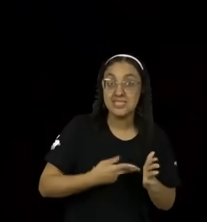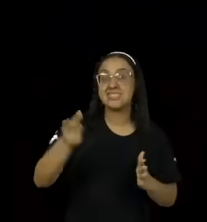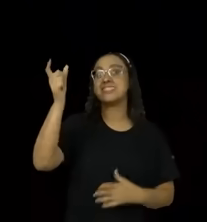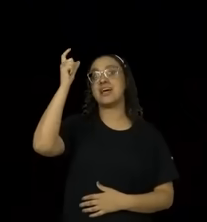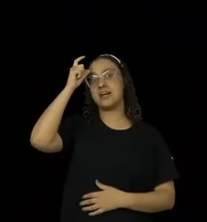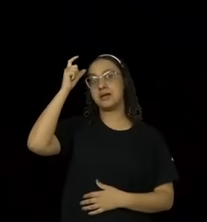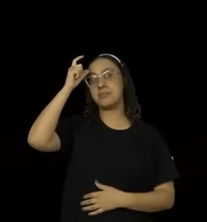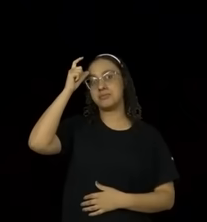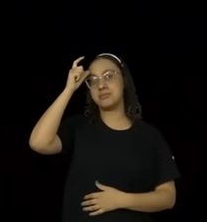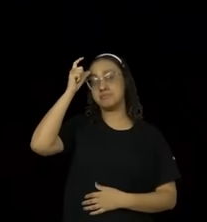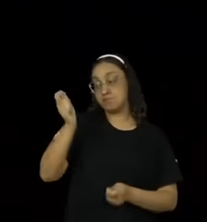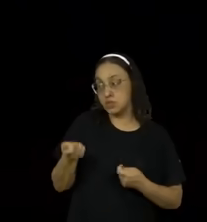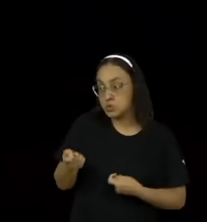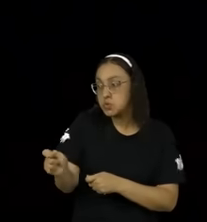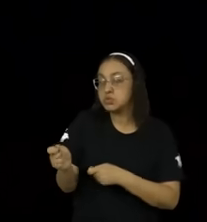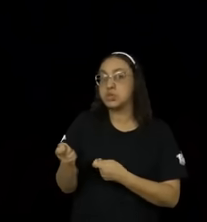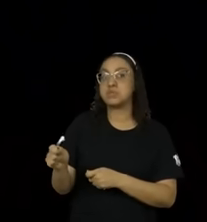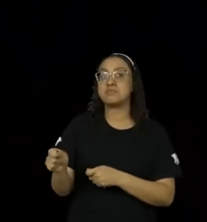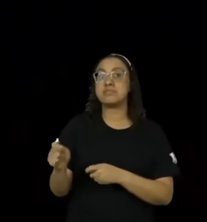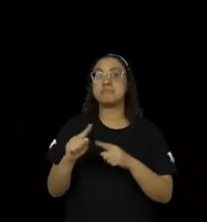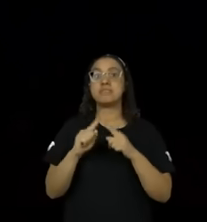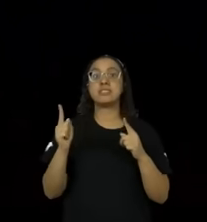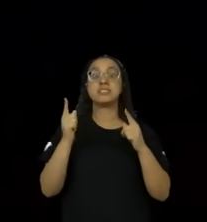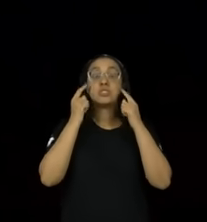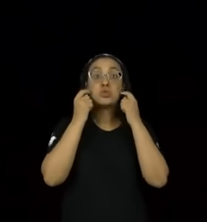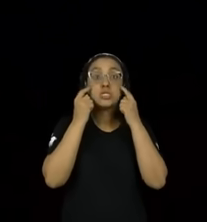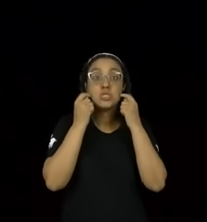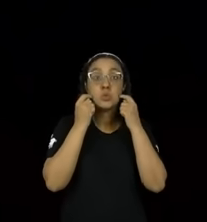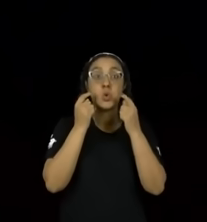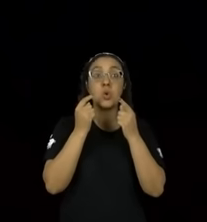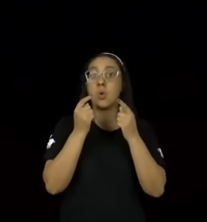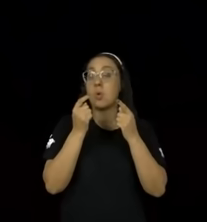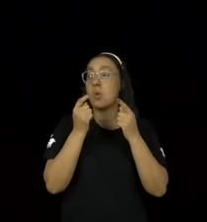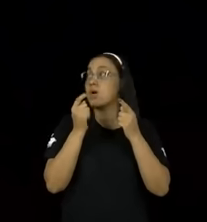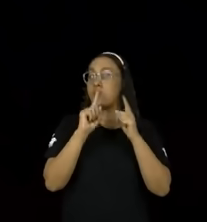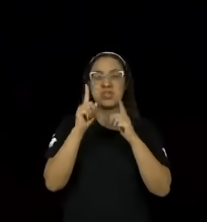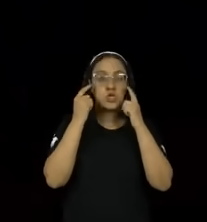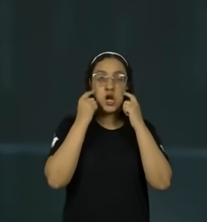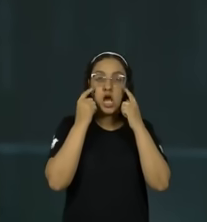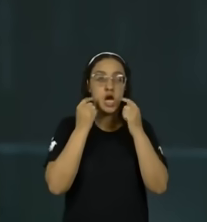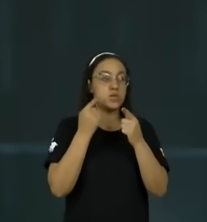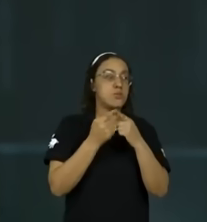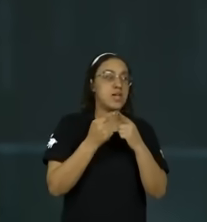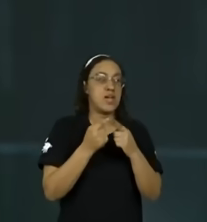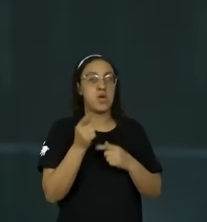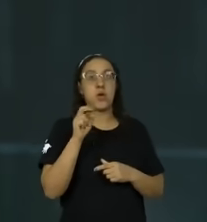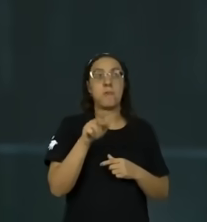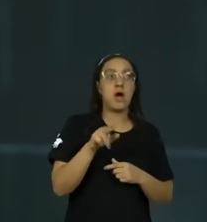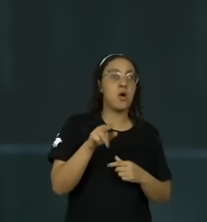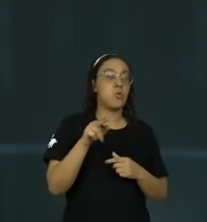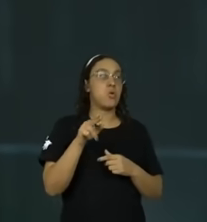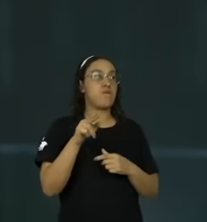chorando pelo o que os irmãos fizeram. Ele está chorando por outra coisa. Ele está chorando pelo